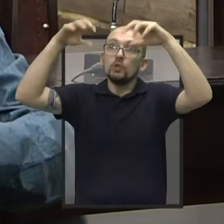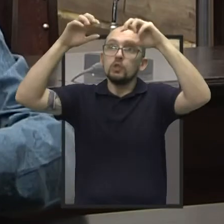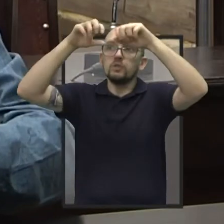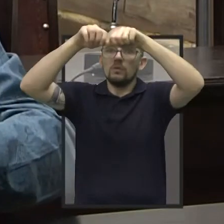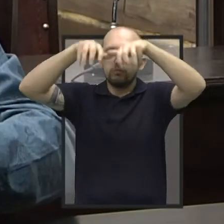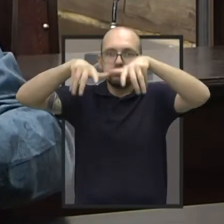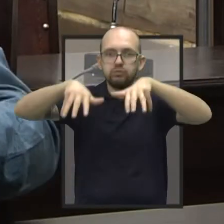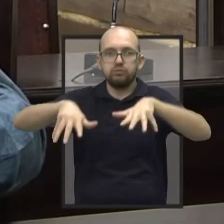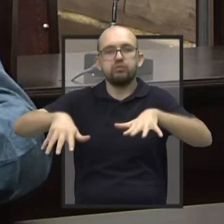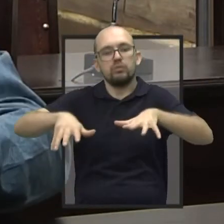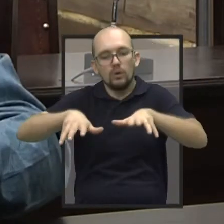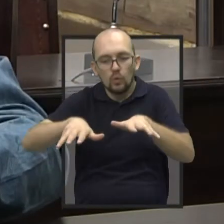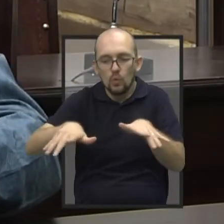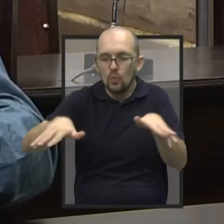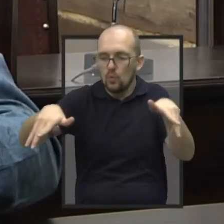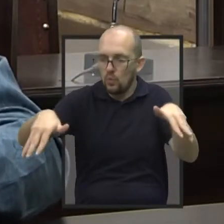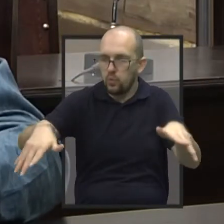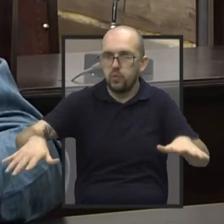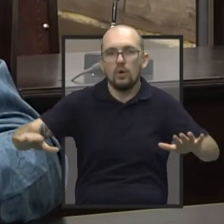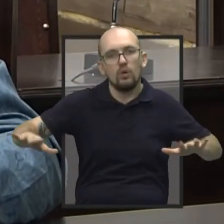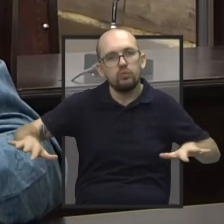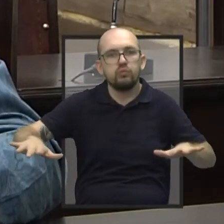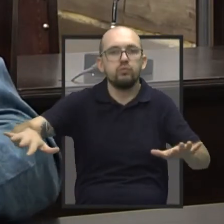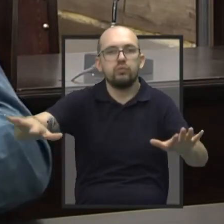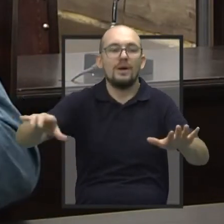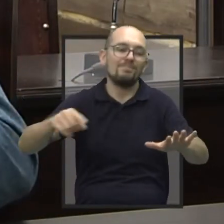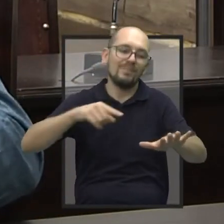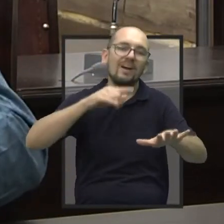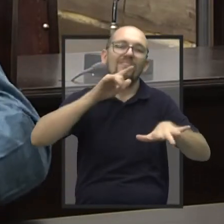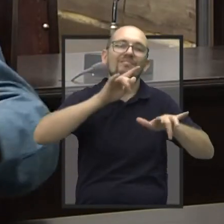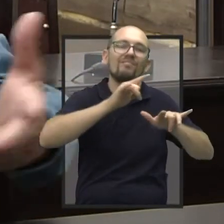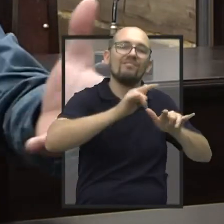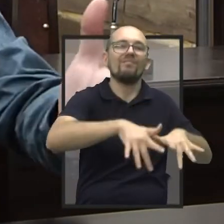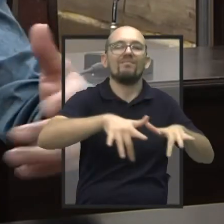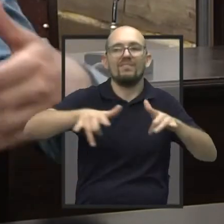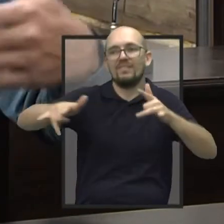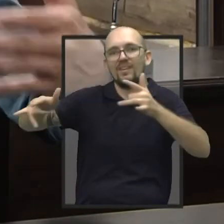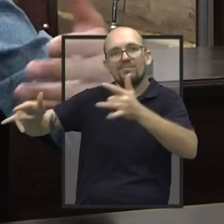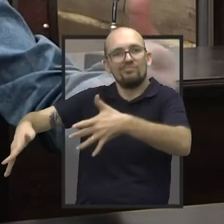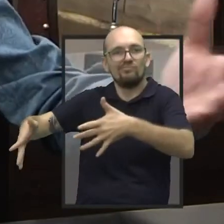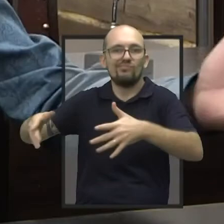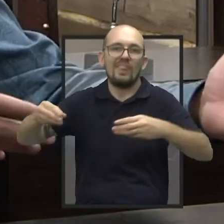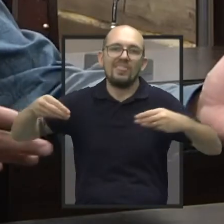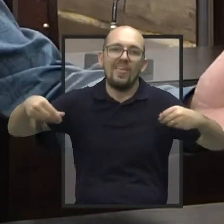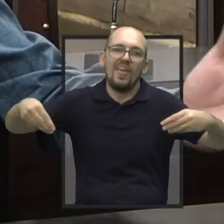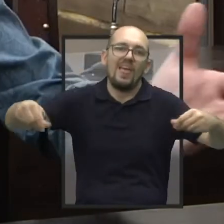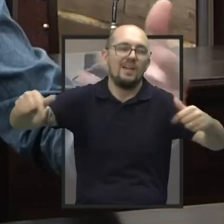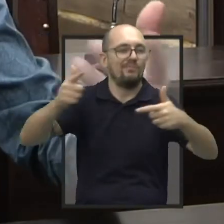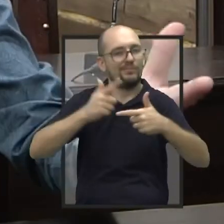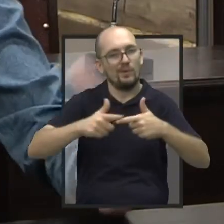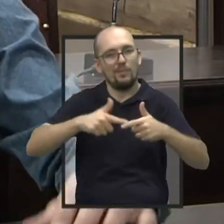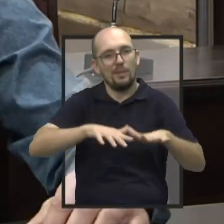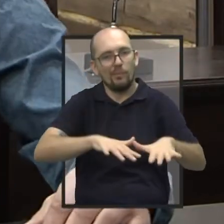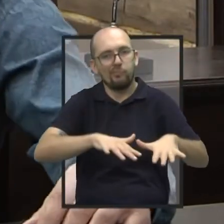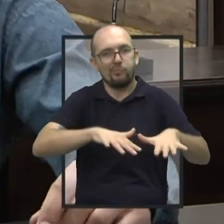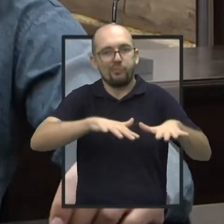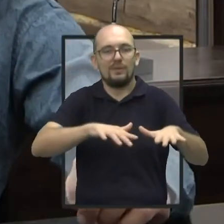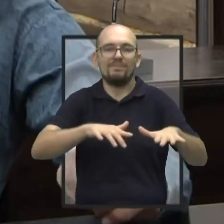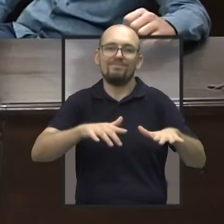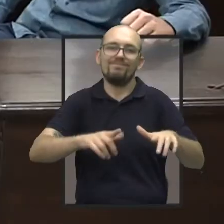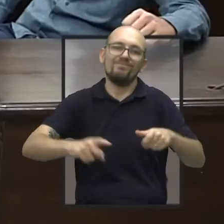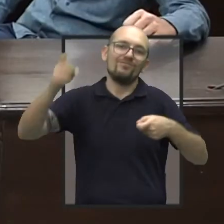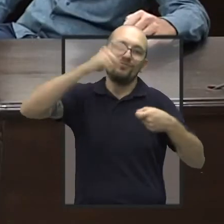das estradas rurais. E junto com essa água vem o barro também, e vai se acumulando e se torna novamente aquele problema que tivemos no